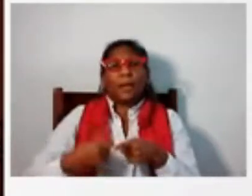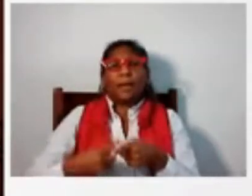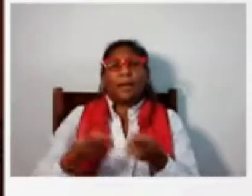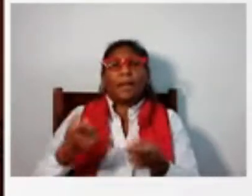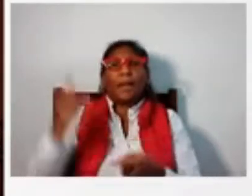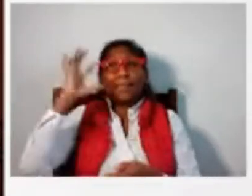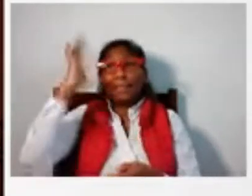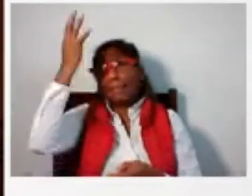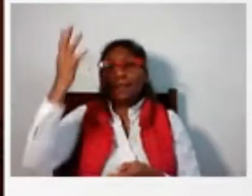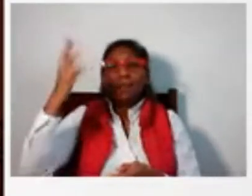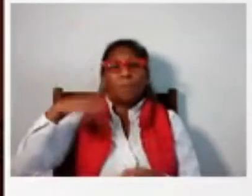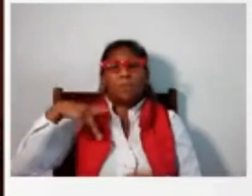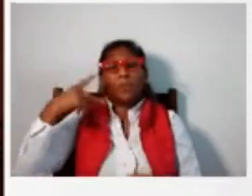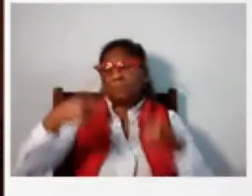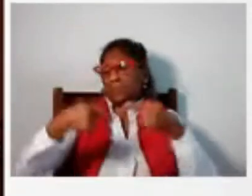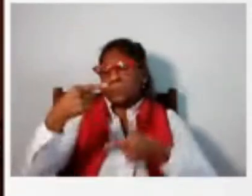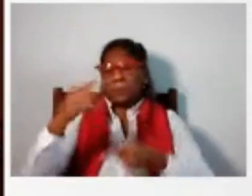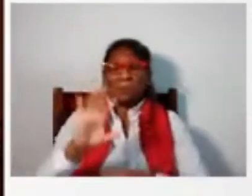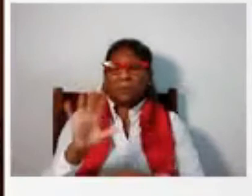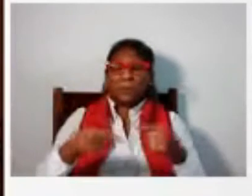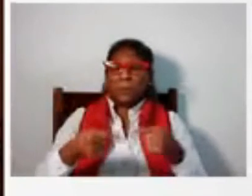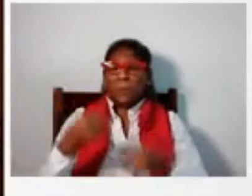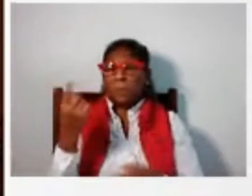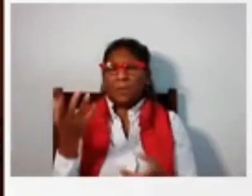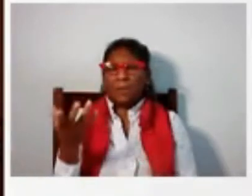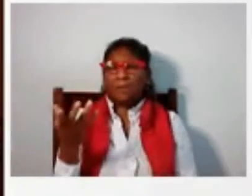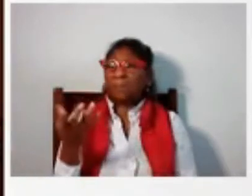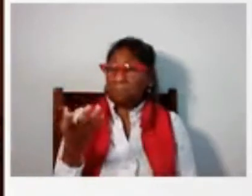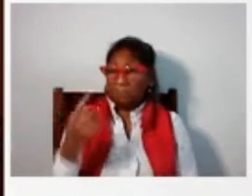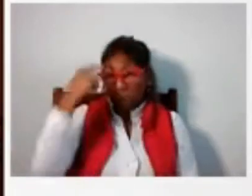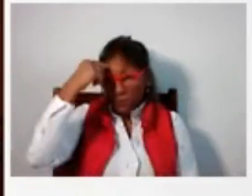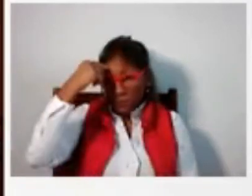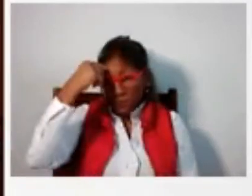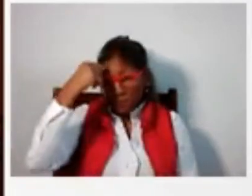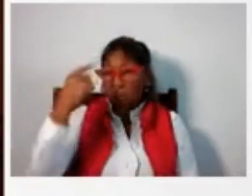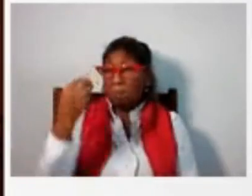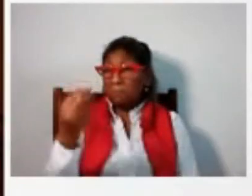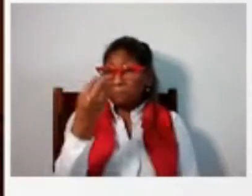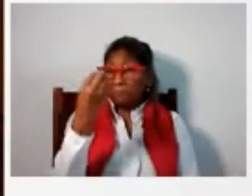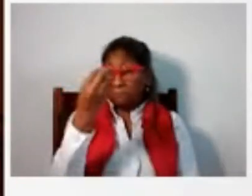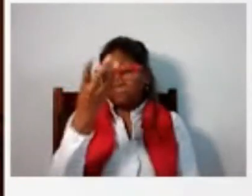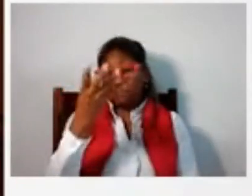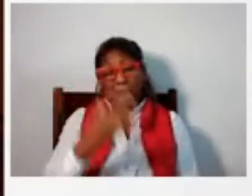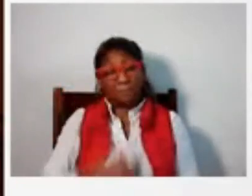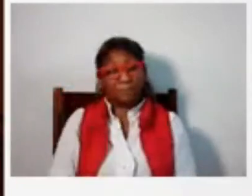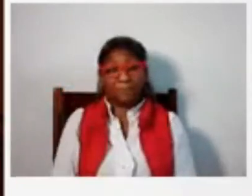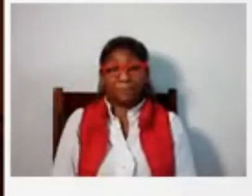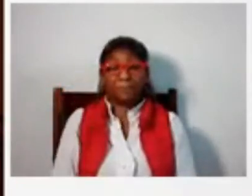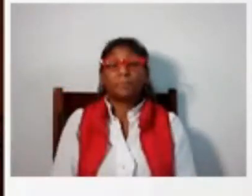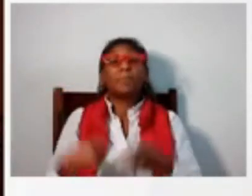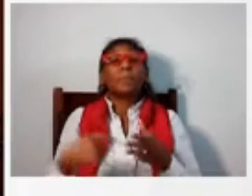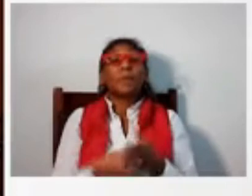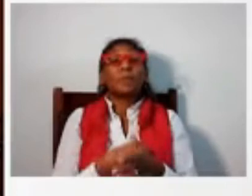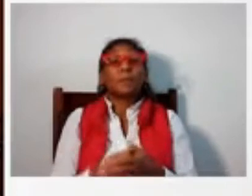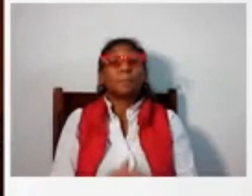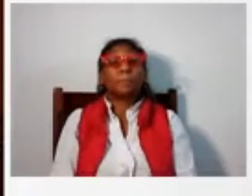decisão política. É deplorável que alguém pense desta forma. Temos mais alguma pergunta